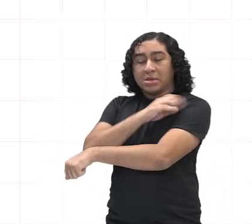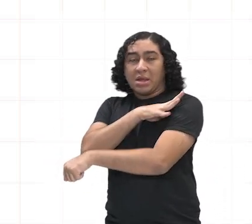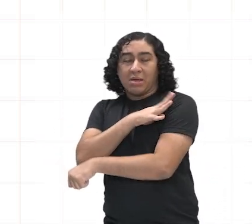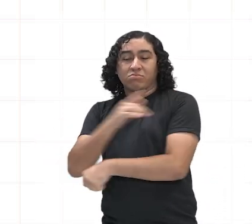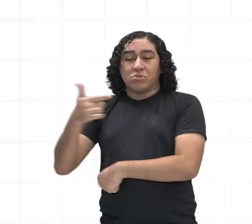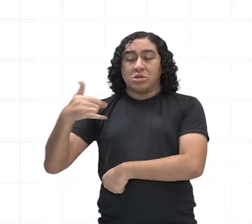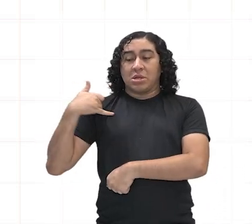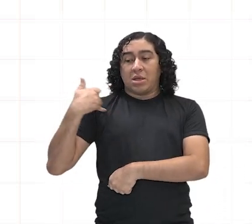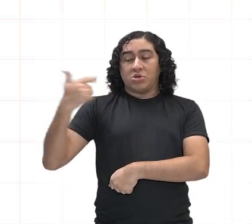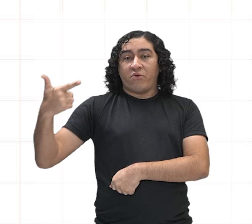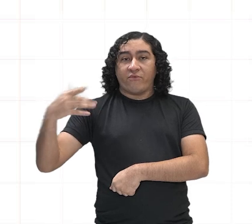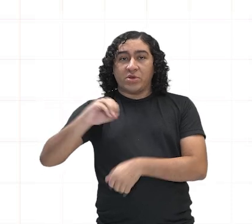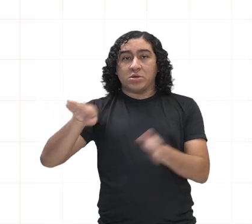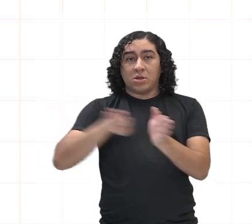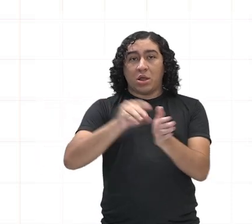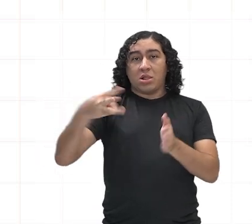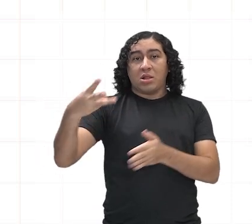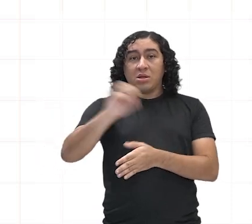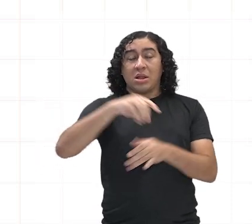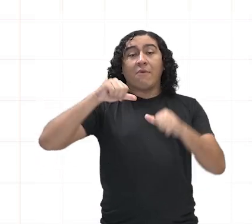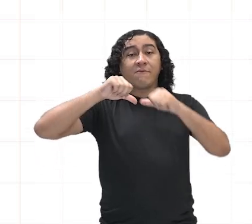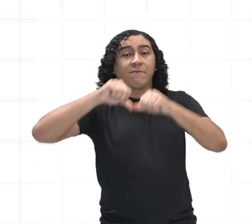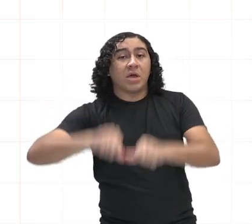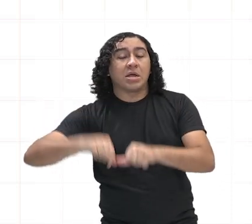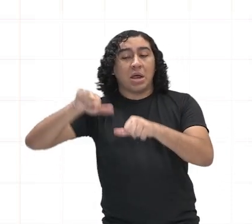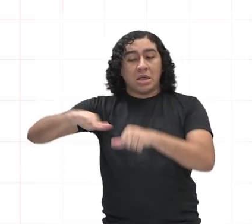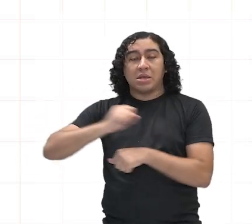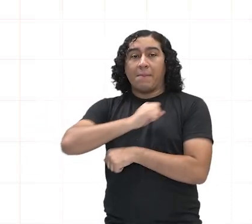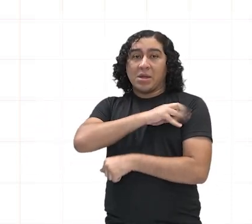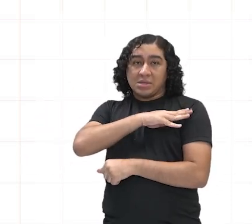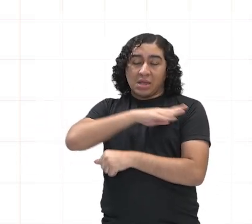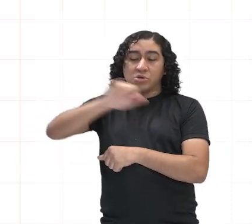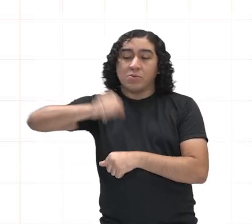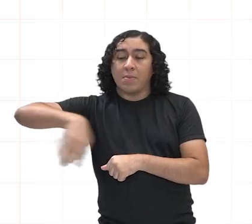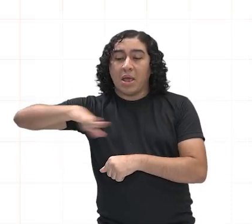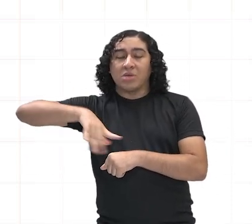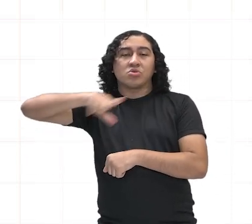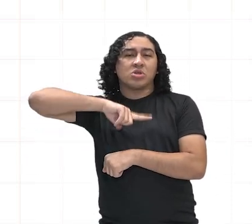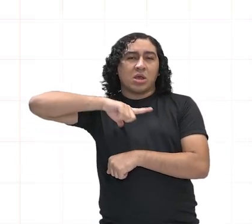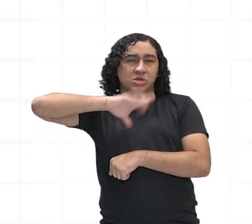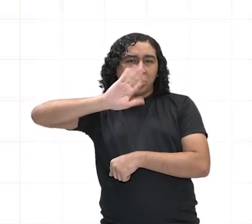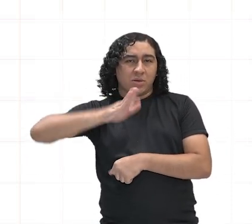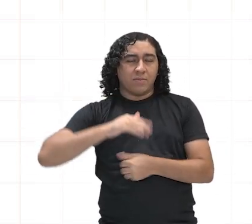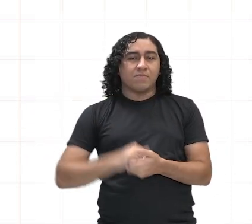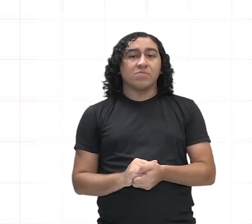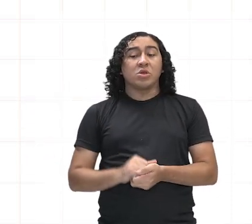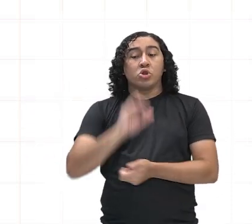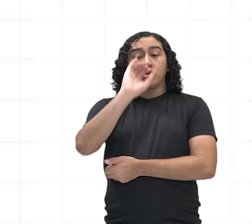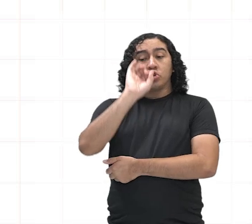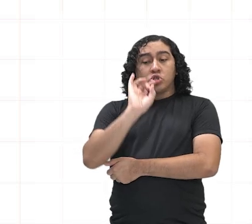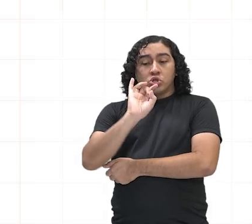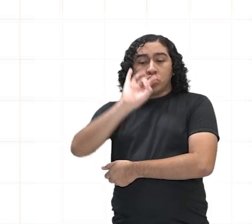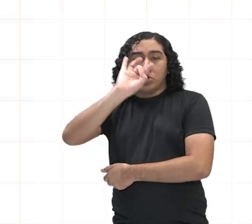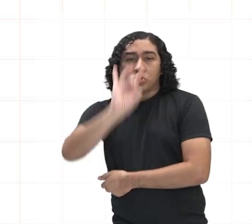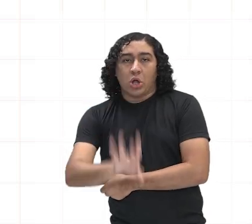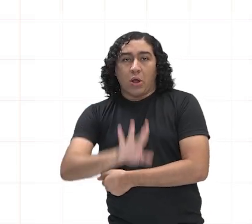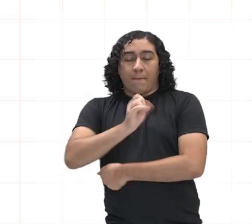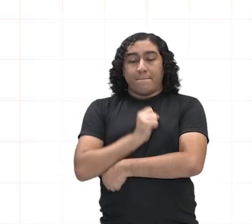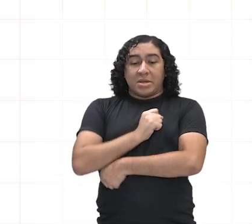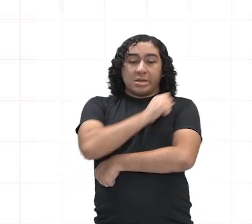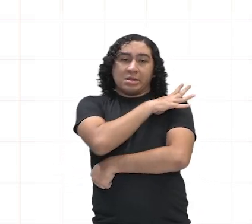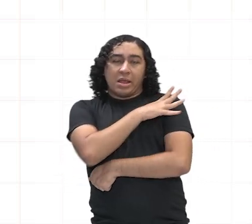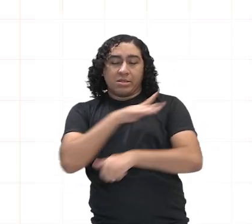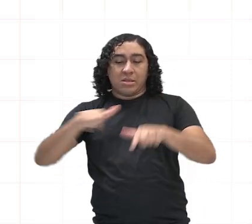anos, eles permaneciam nos quartéis, prontos para entrar em combate. Só eram liberados do serviço